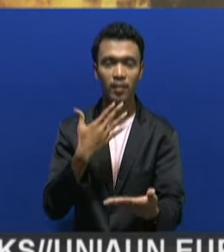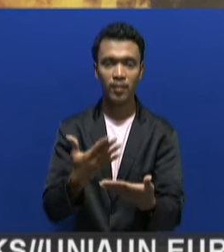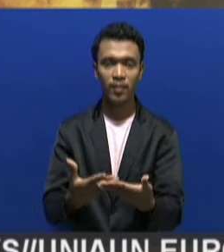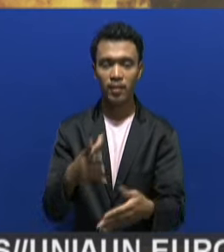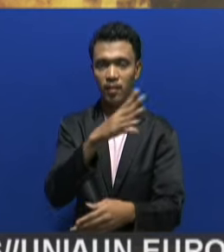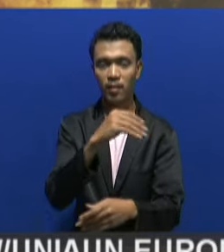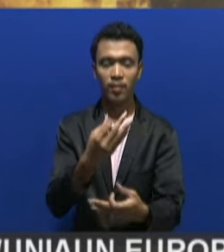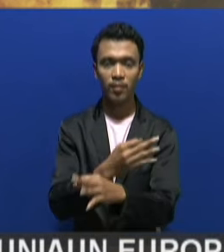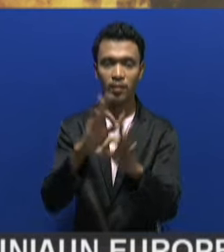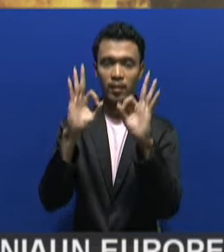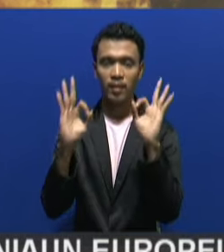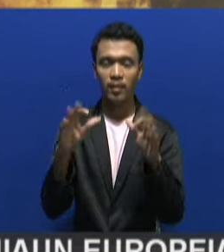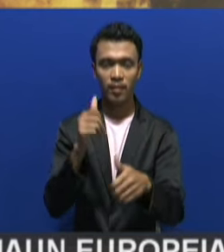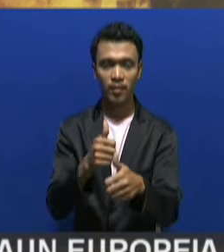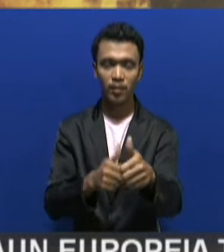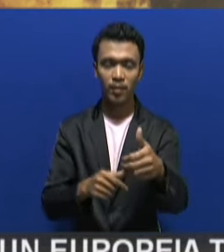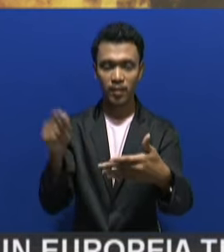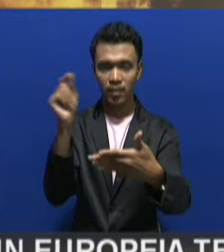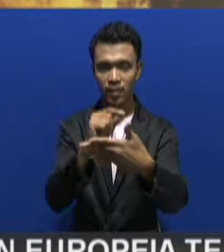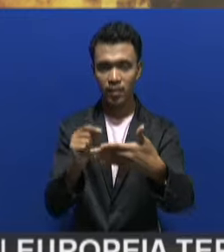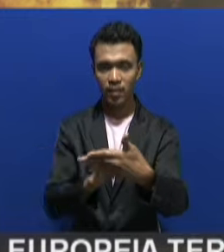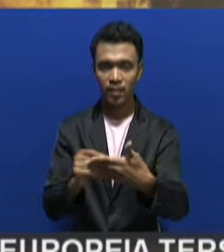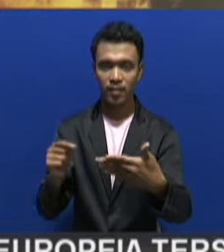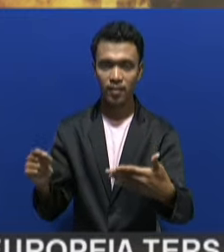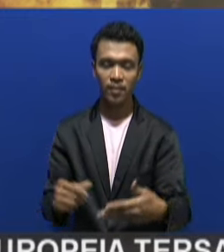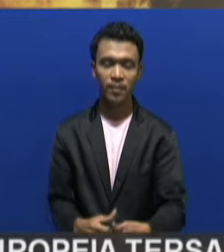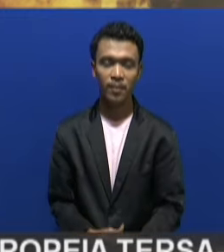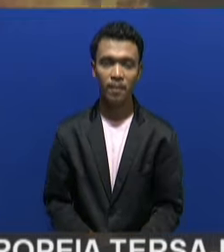no finalizador do contrato.